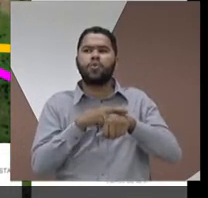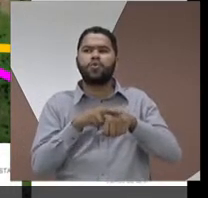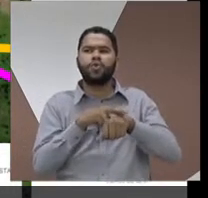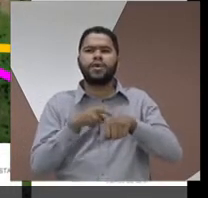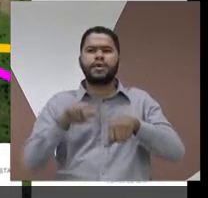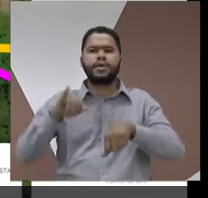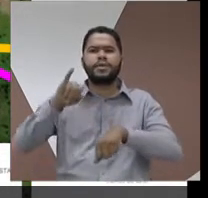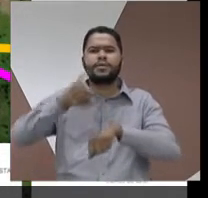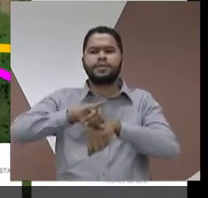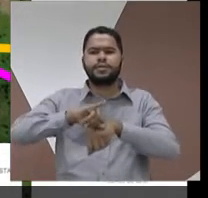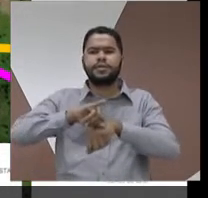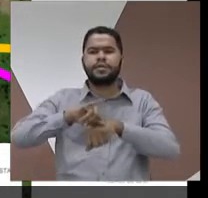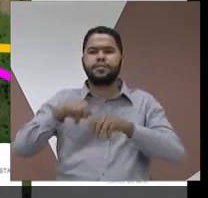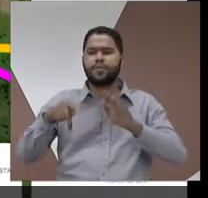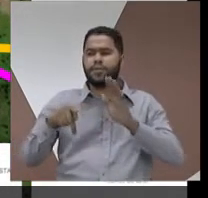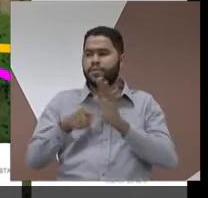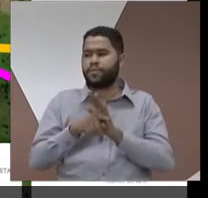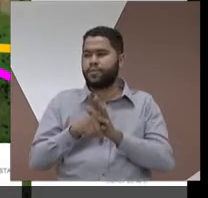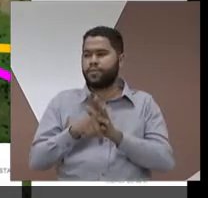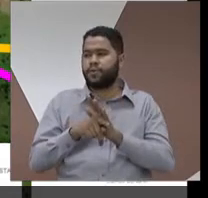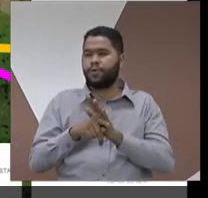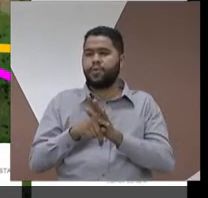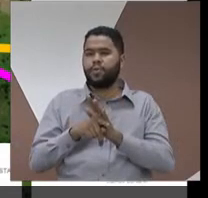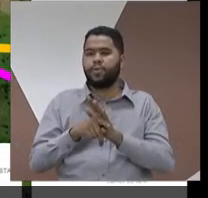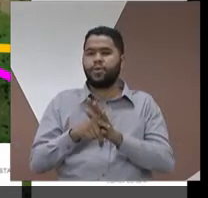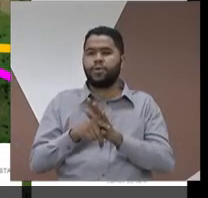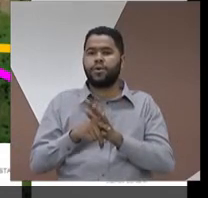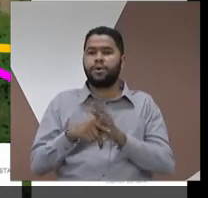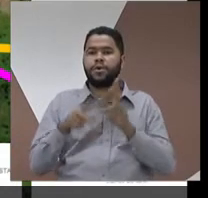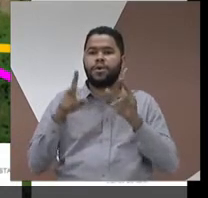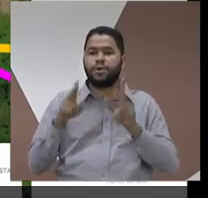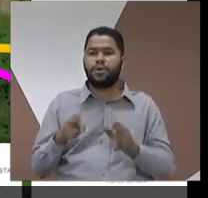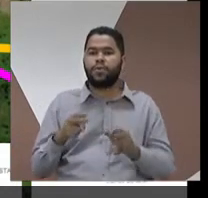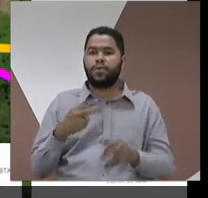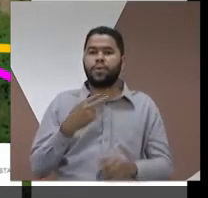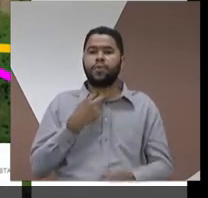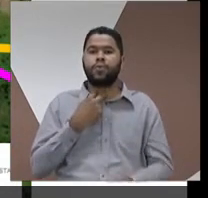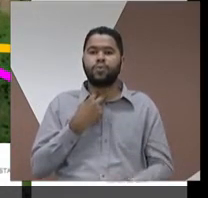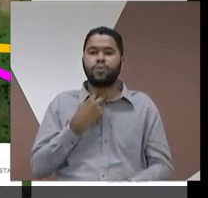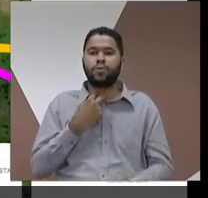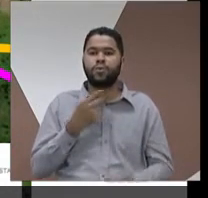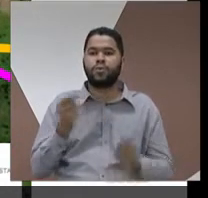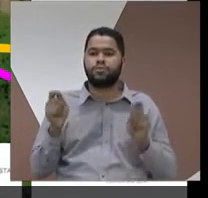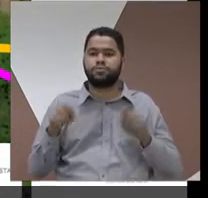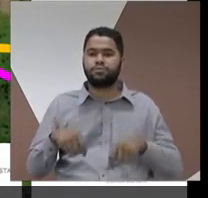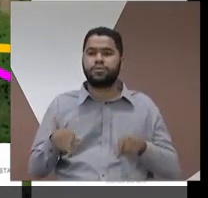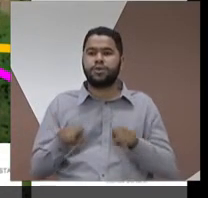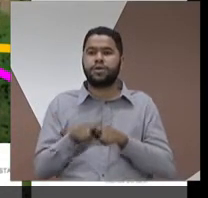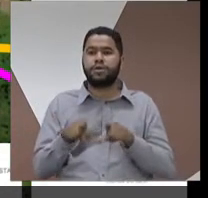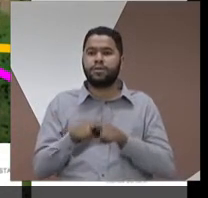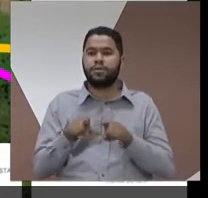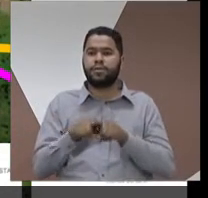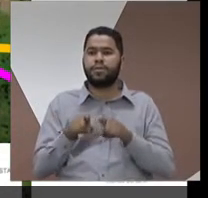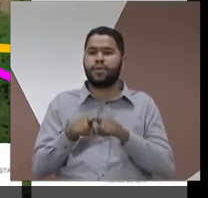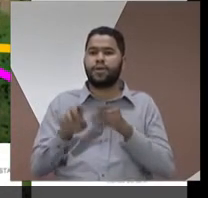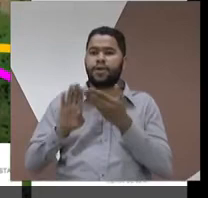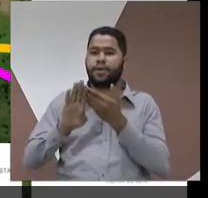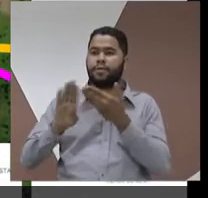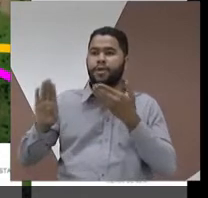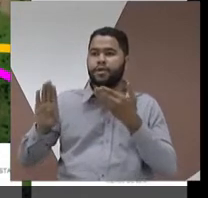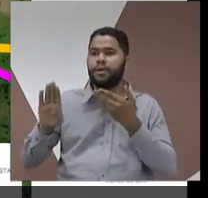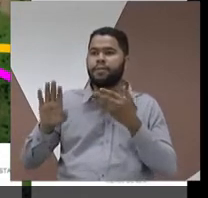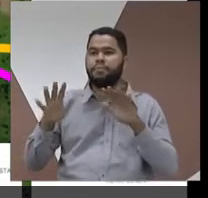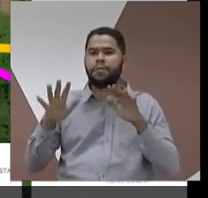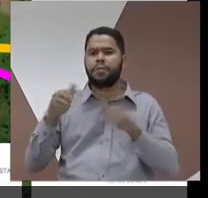cima da bacia de detenção de Citrolândia, enquanto não passa acima, é afastado cerca de